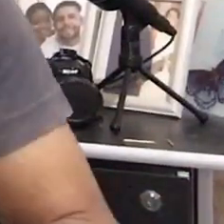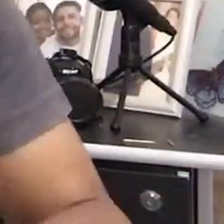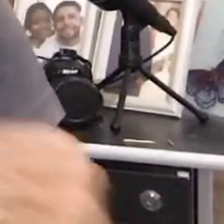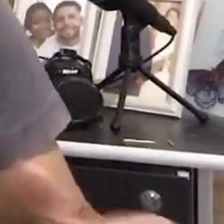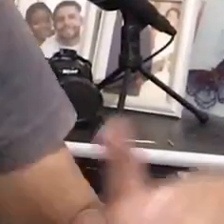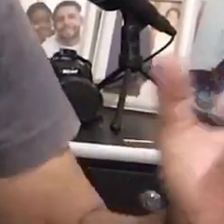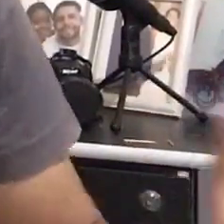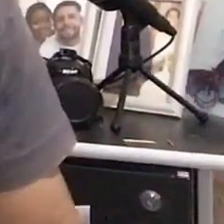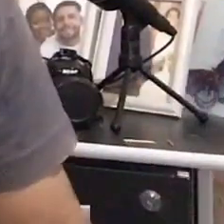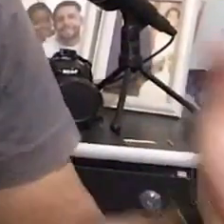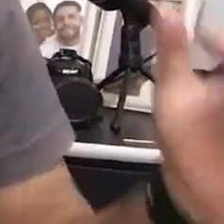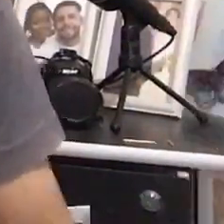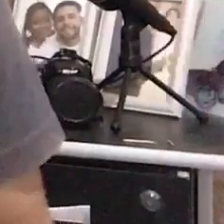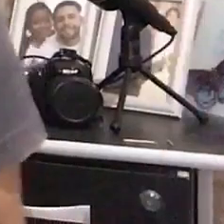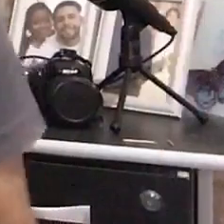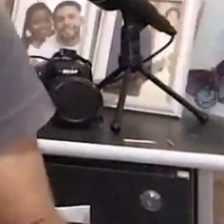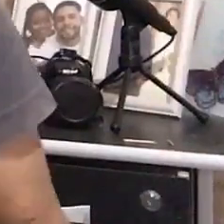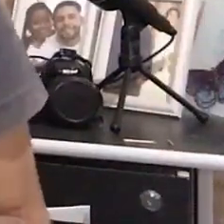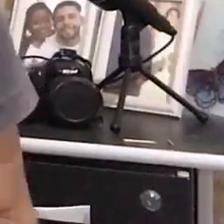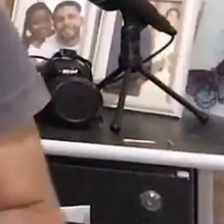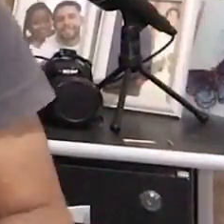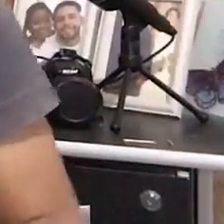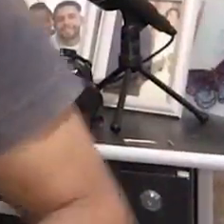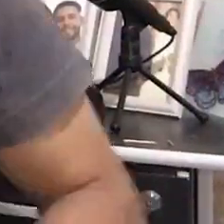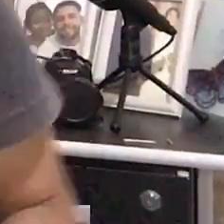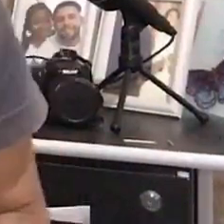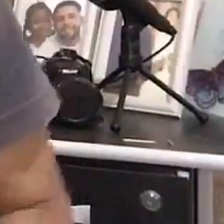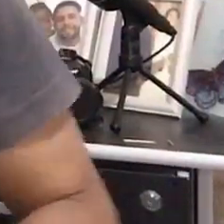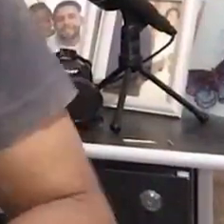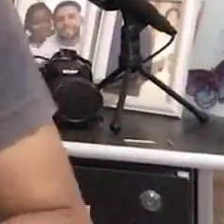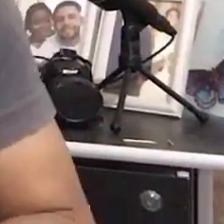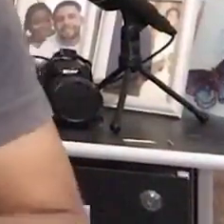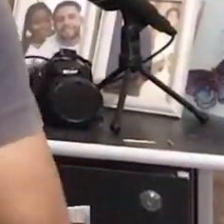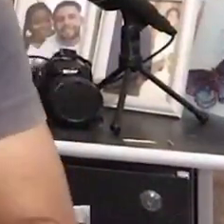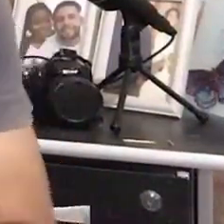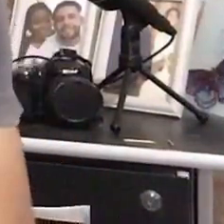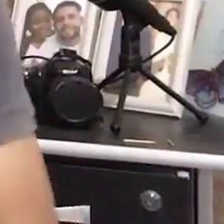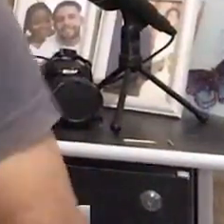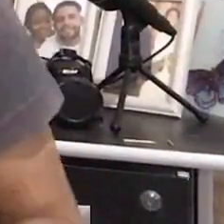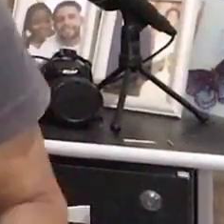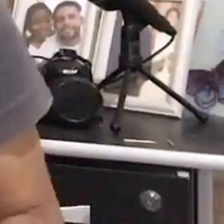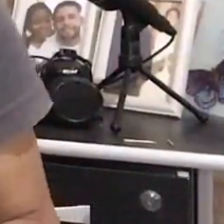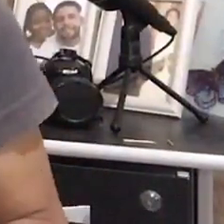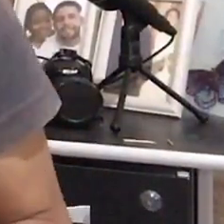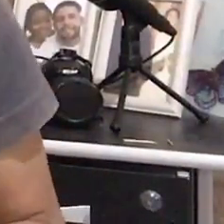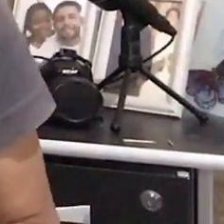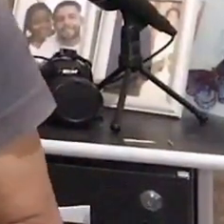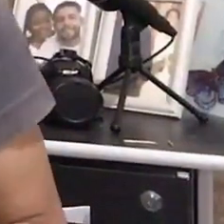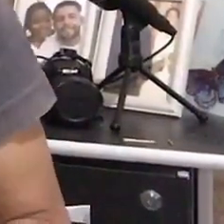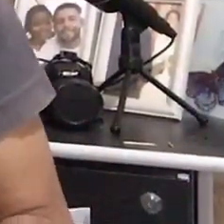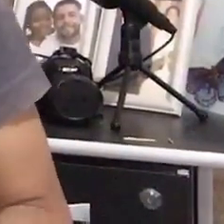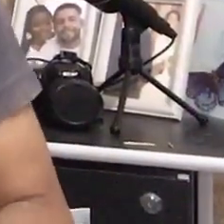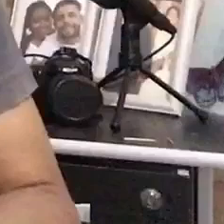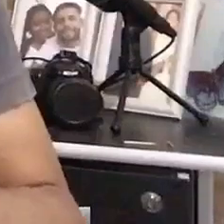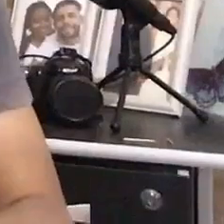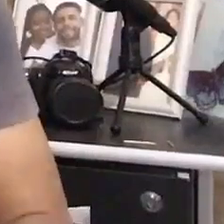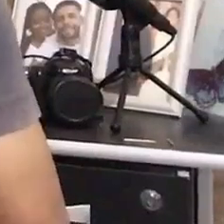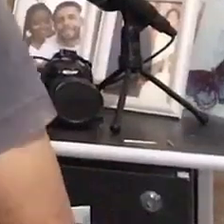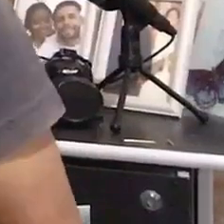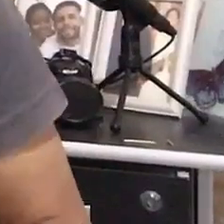de Monte Alto vamos lá para sebastia laranjeiras Tá bom mas antes Quero pedir a vocês curte segue a gente aí na nossa plataforma tá bom